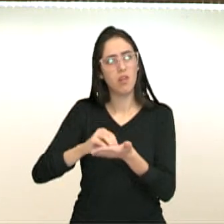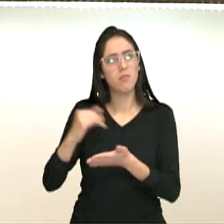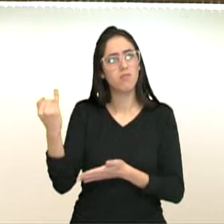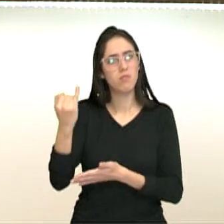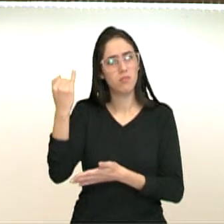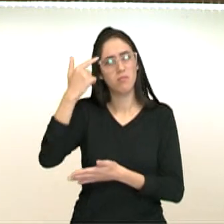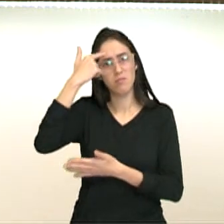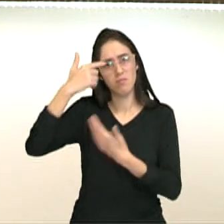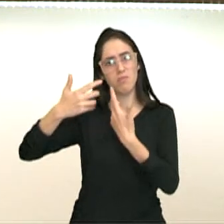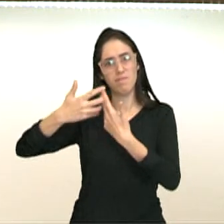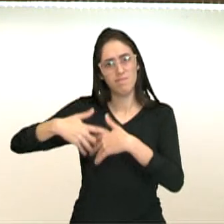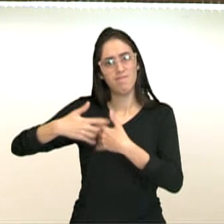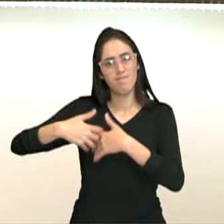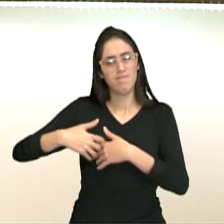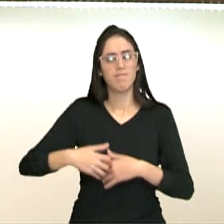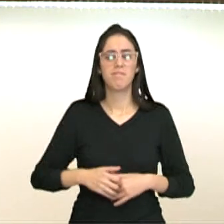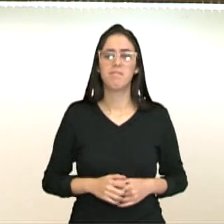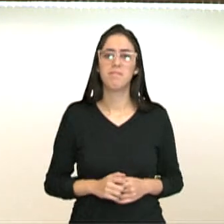tá?